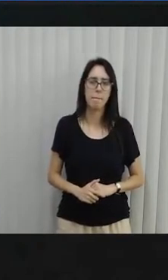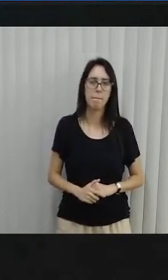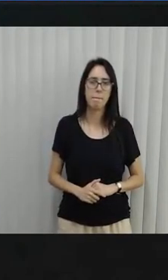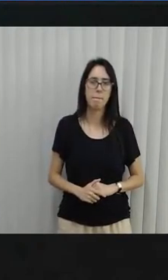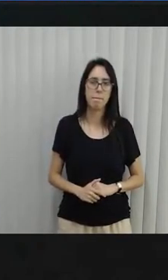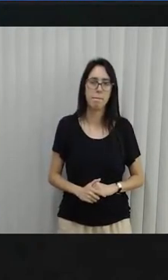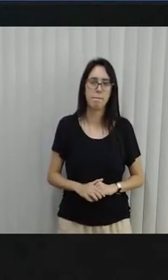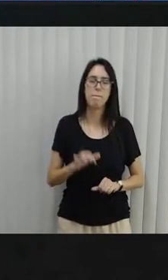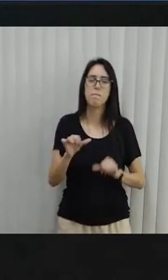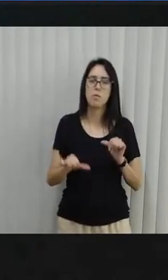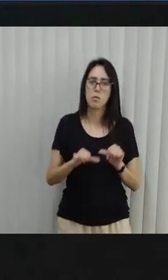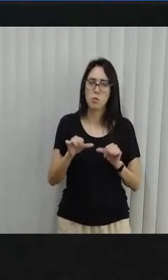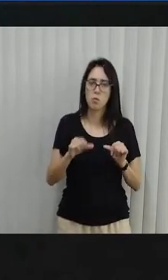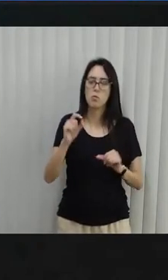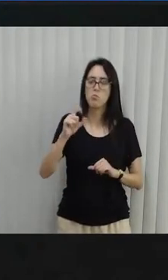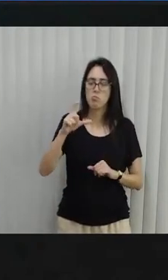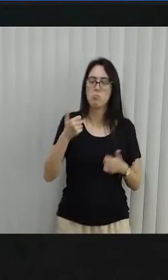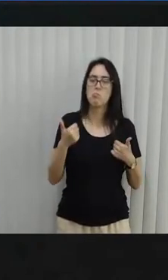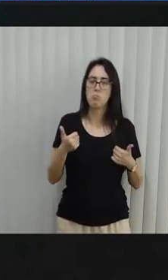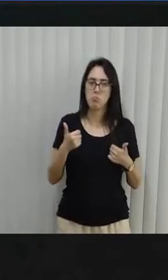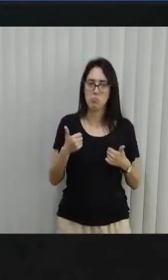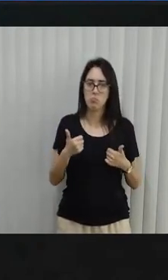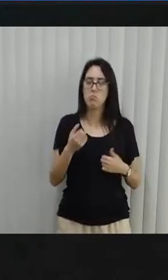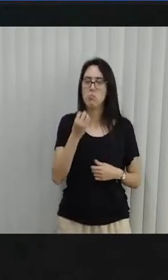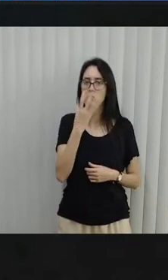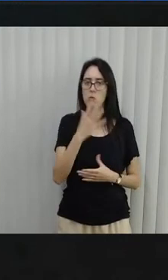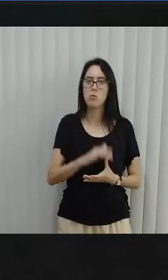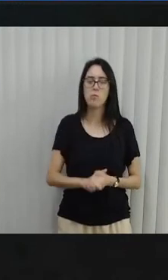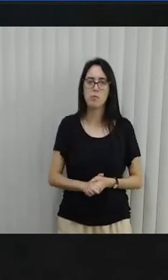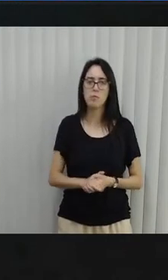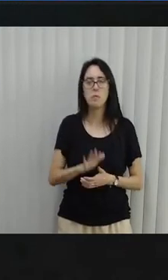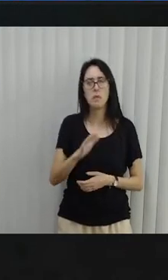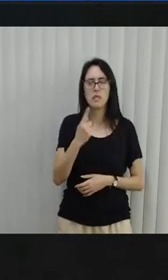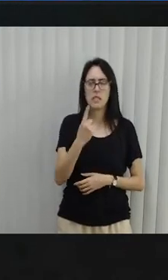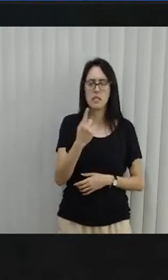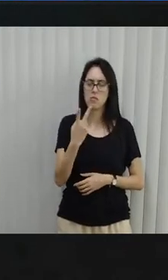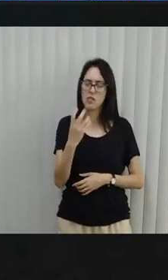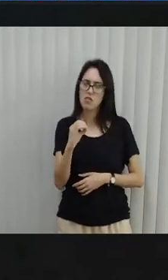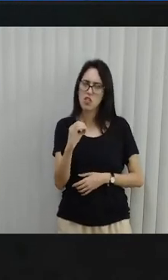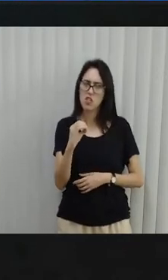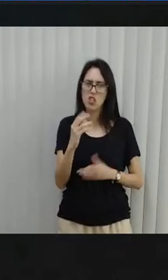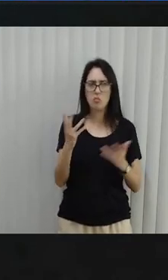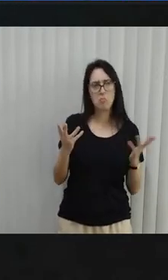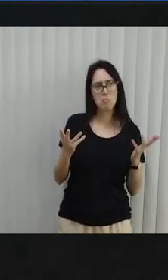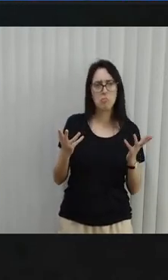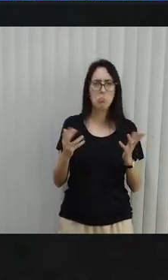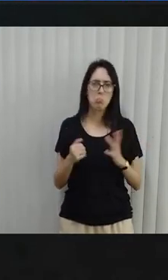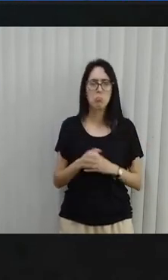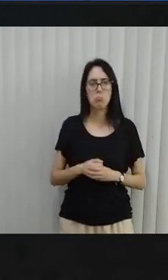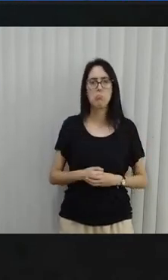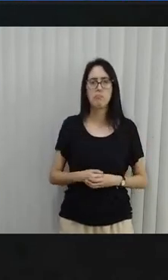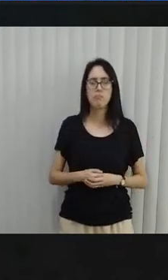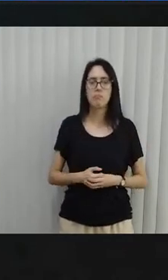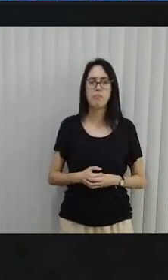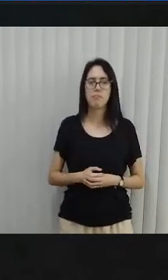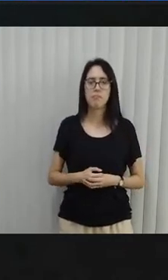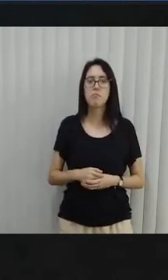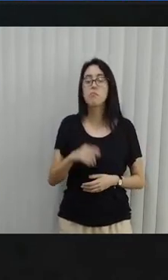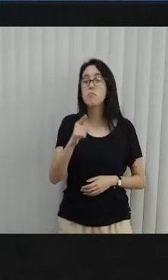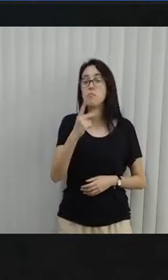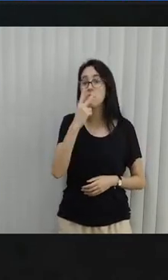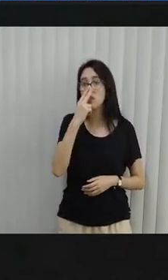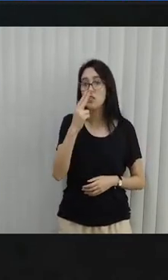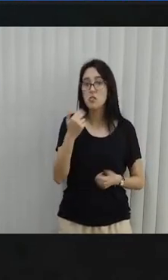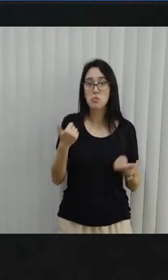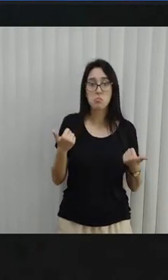tendo tamanho como... Vou colocar 120, vamos testar? Testando aqui com vocês também. O que você acha? Esse tamanho tá